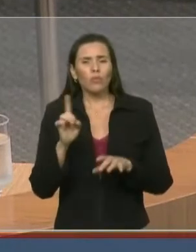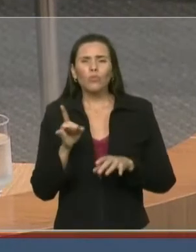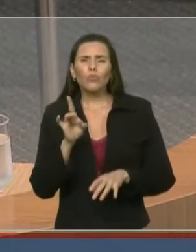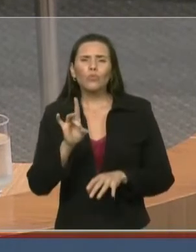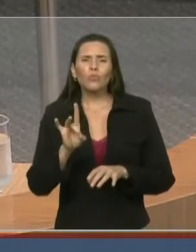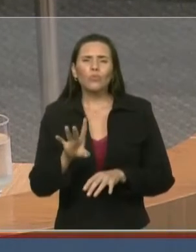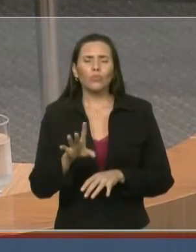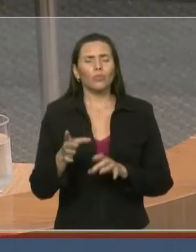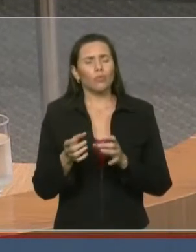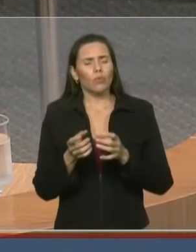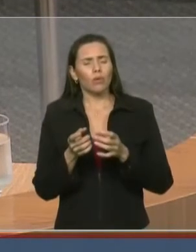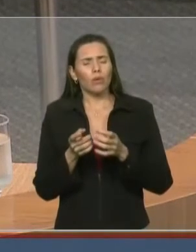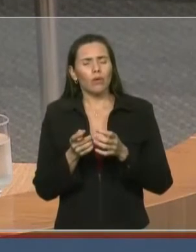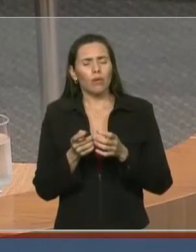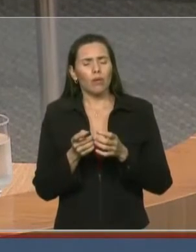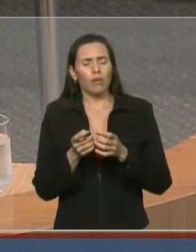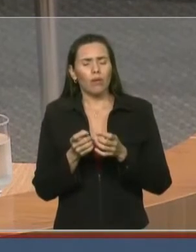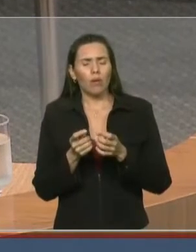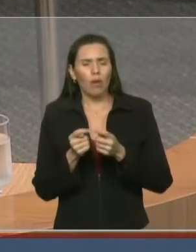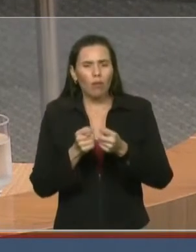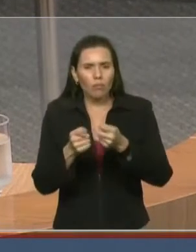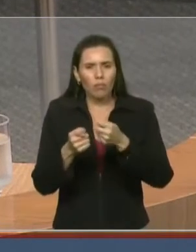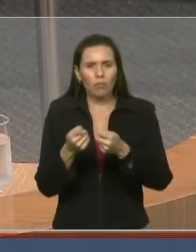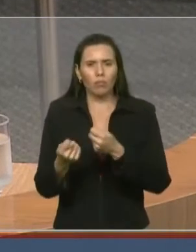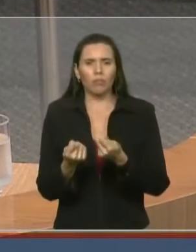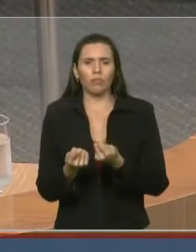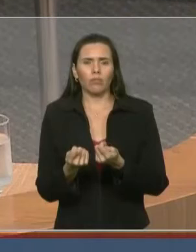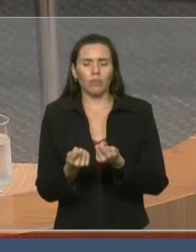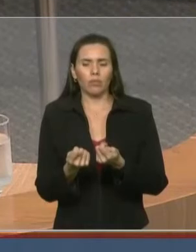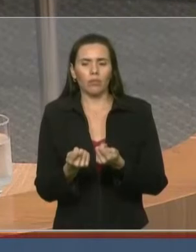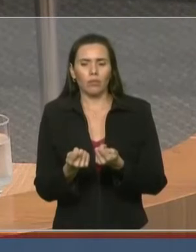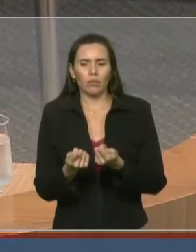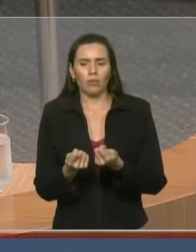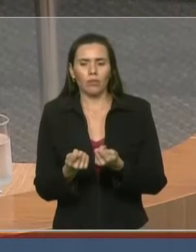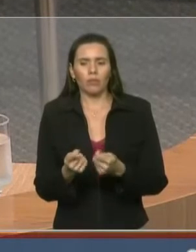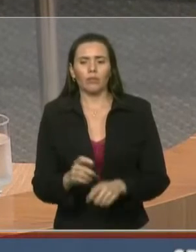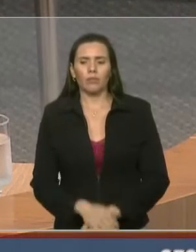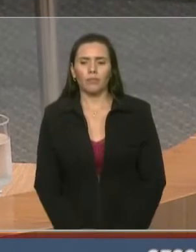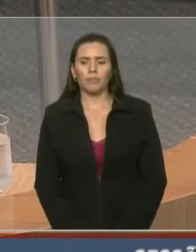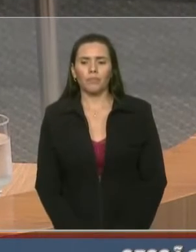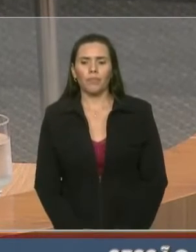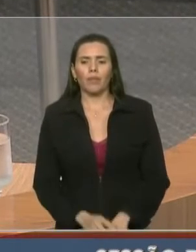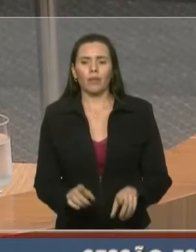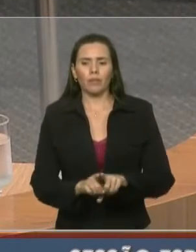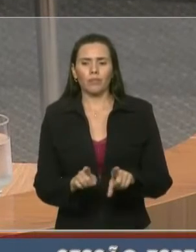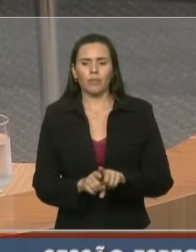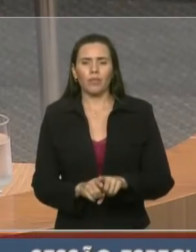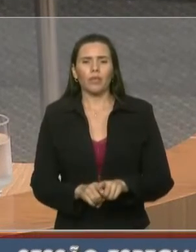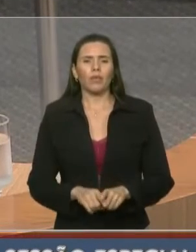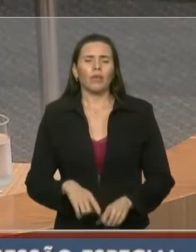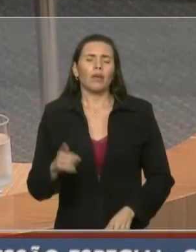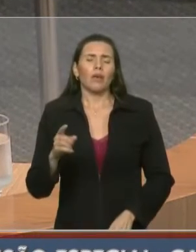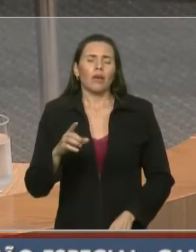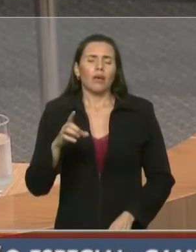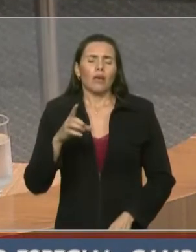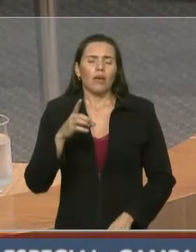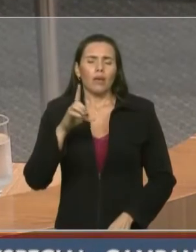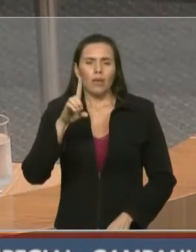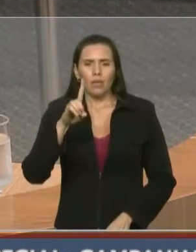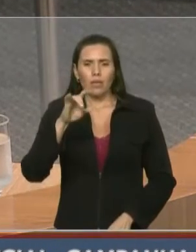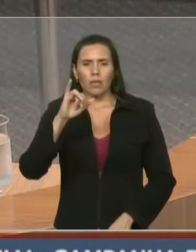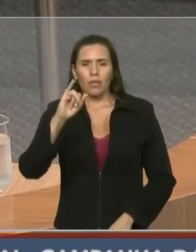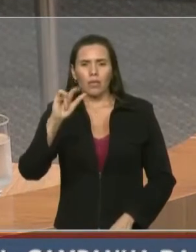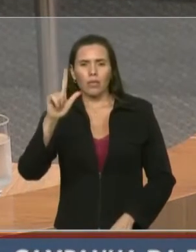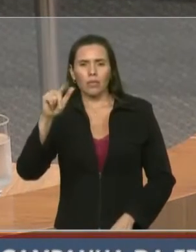econômicas marcadas por situações de extrema pobreza, agravadas após o impeachment da presidenta Dilma, do